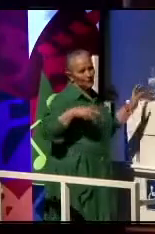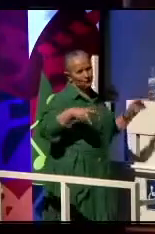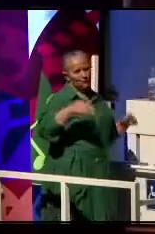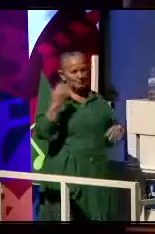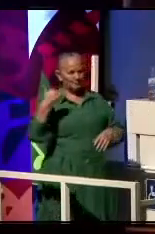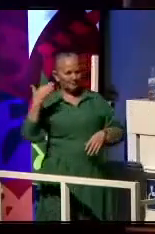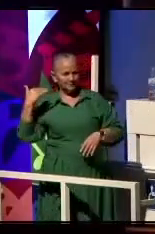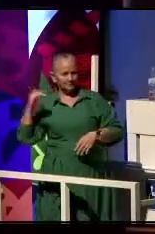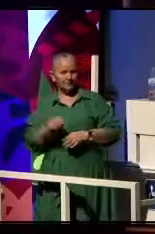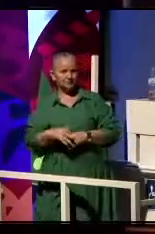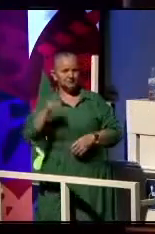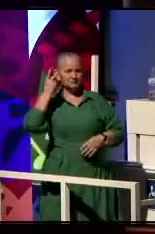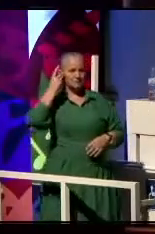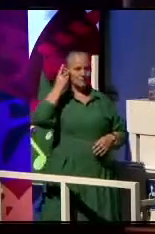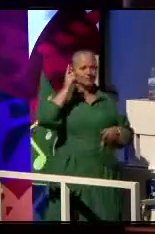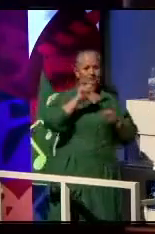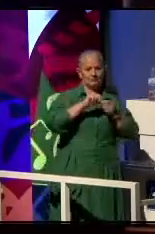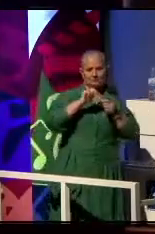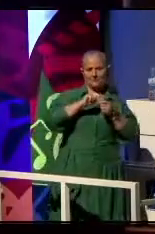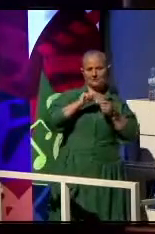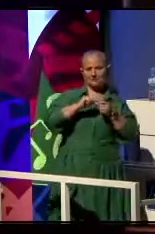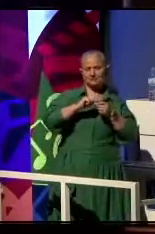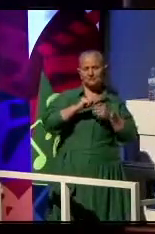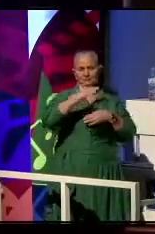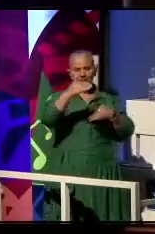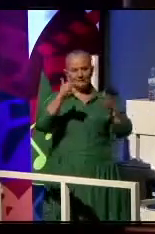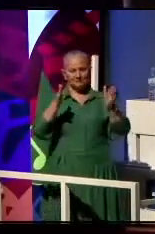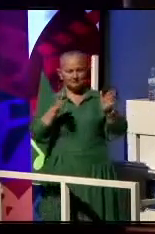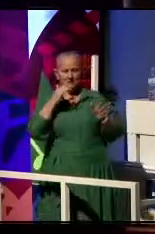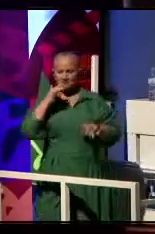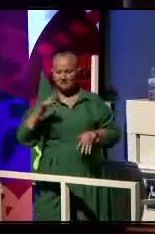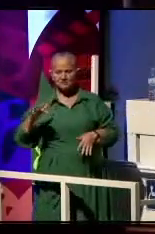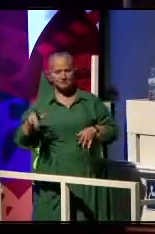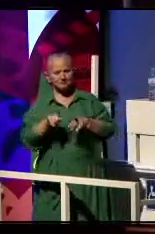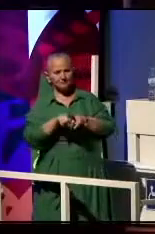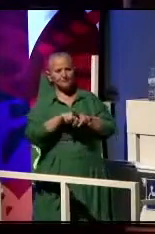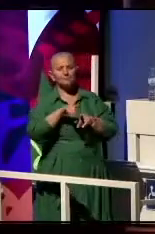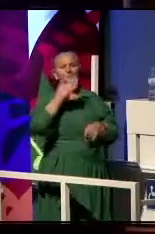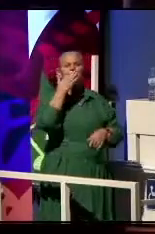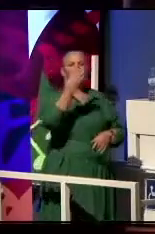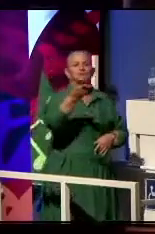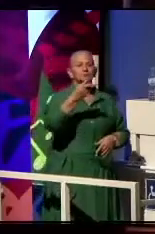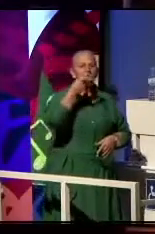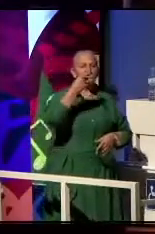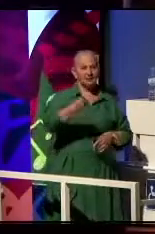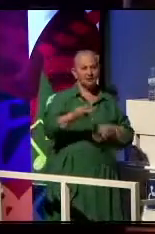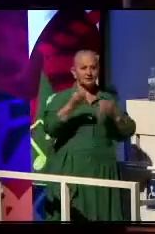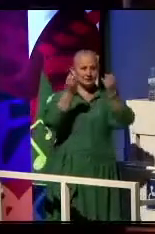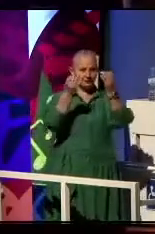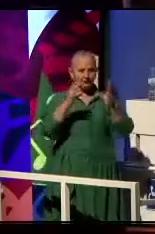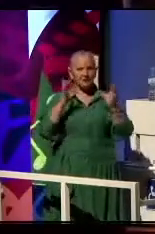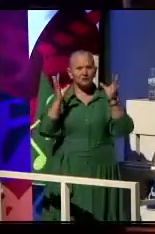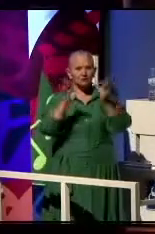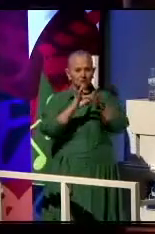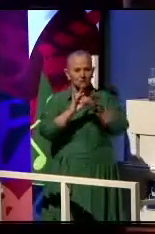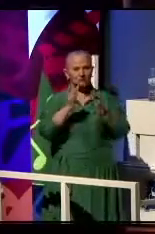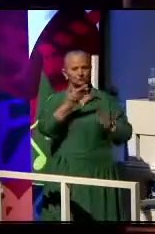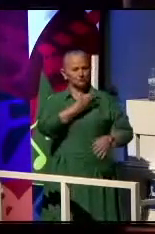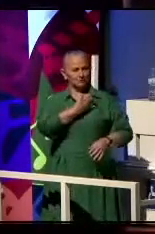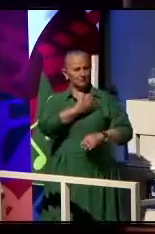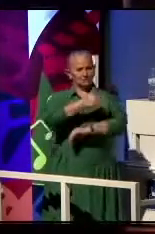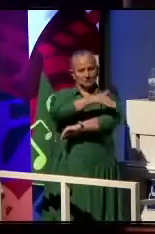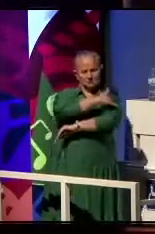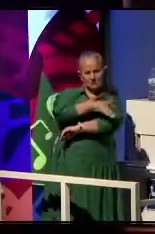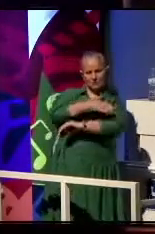do Estado de São Paulo. E pediram para a gente falar sobre o Clube da Esquina. E, quando eu comecei a falar, eu comecei a chorar. Eu